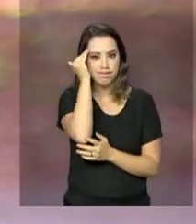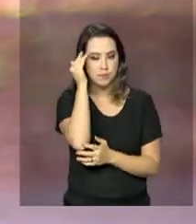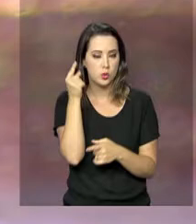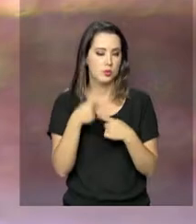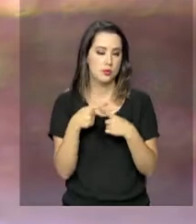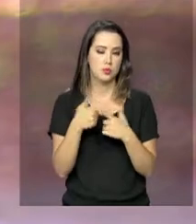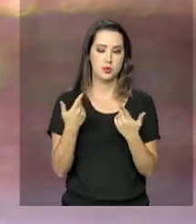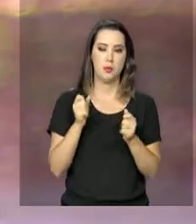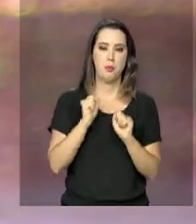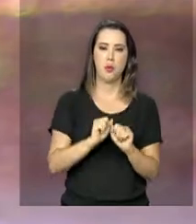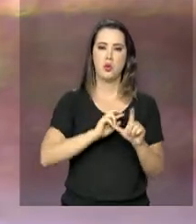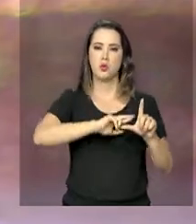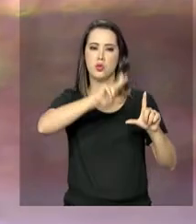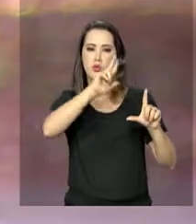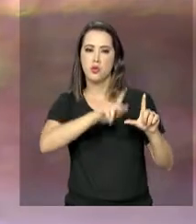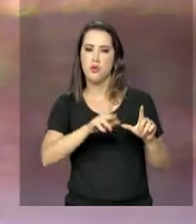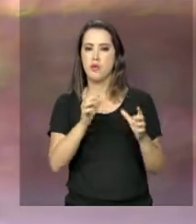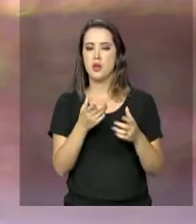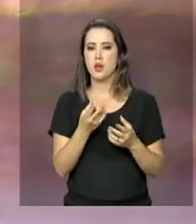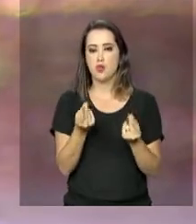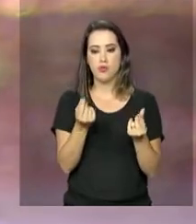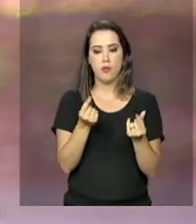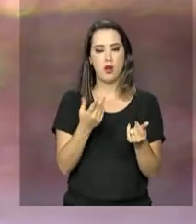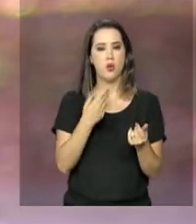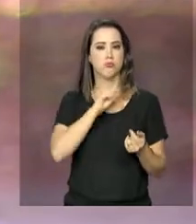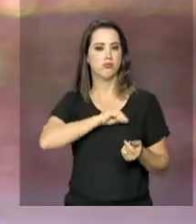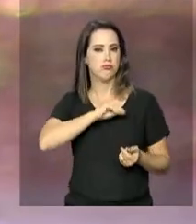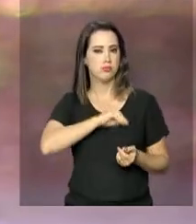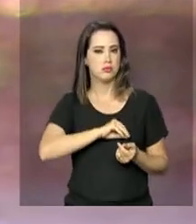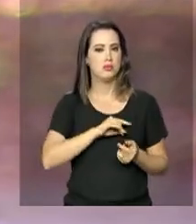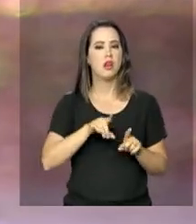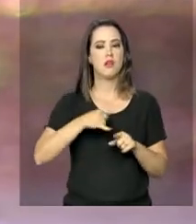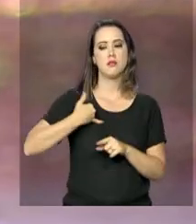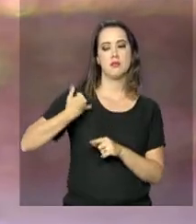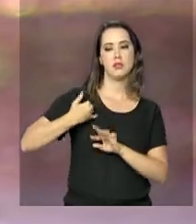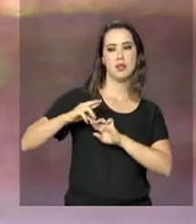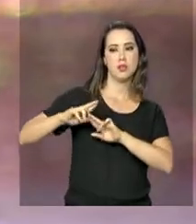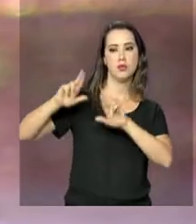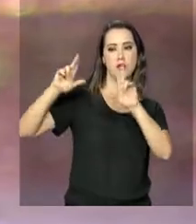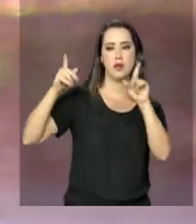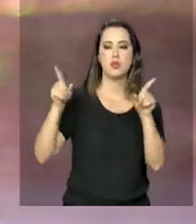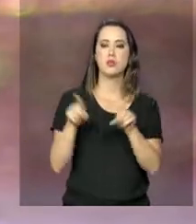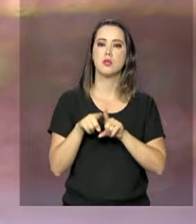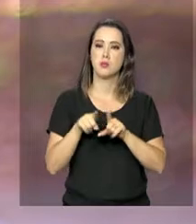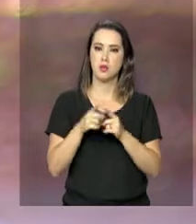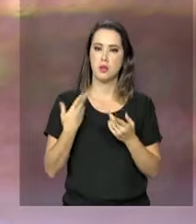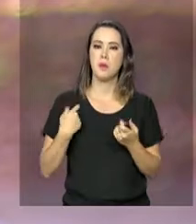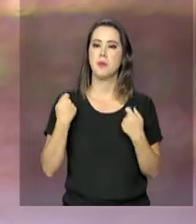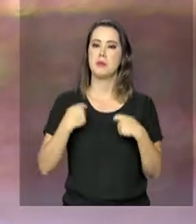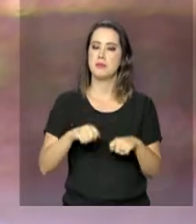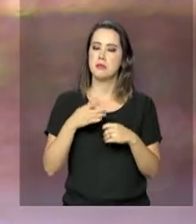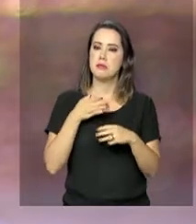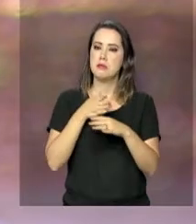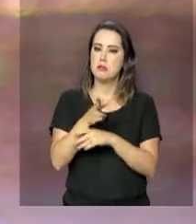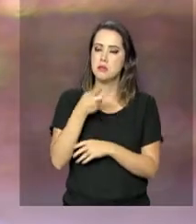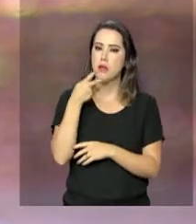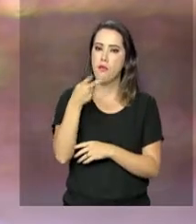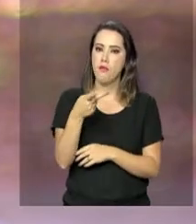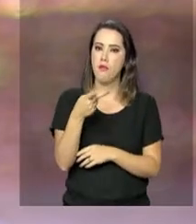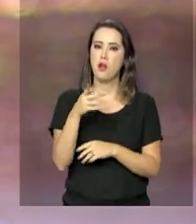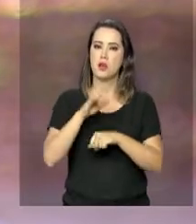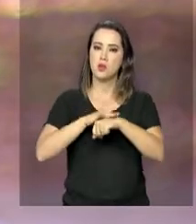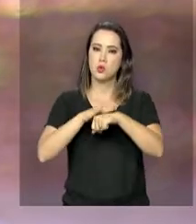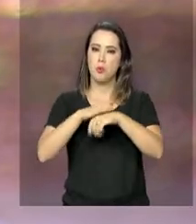classes sociais idades por isso especialistas alertam que quebrar o tabu e falar sobre as doenças